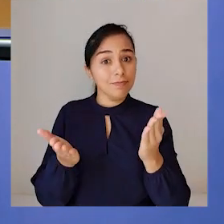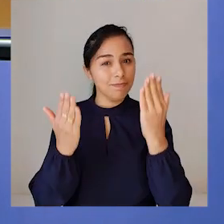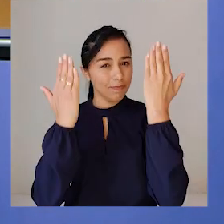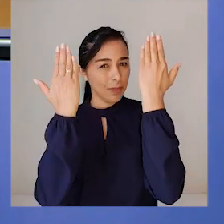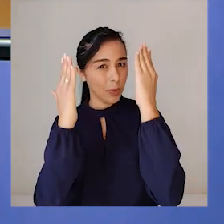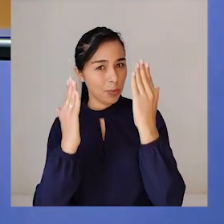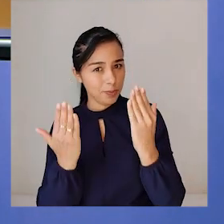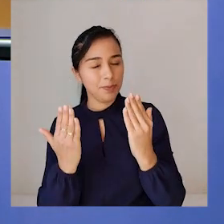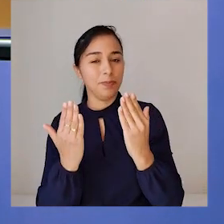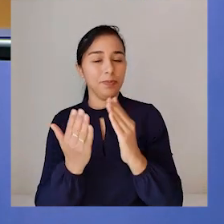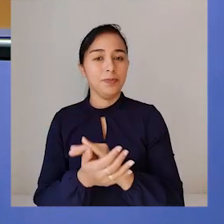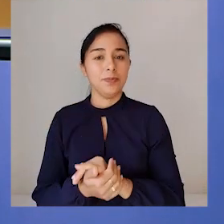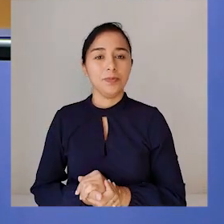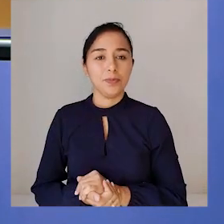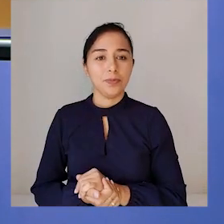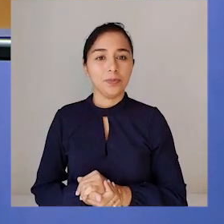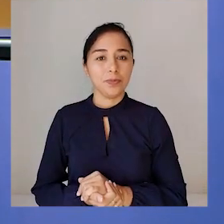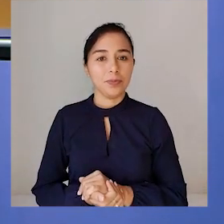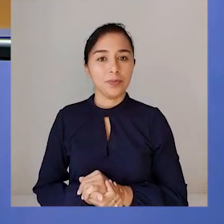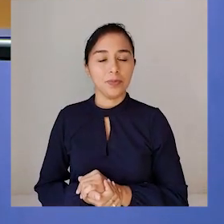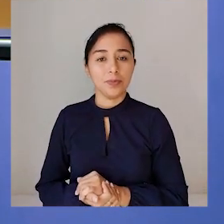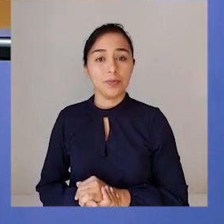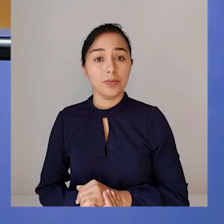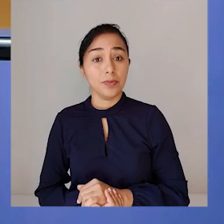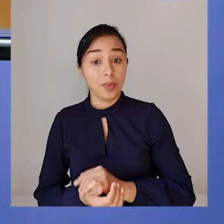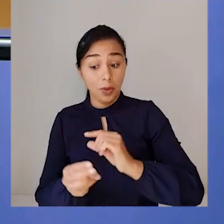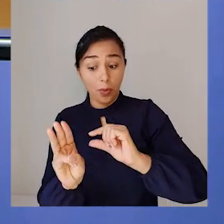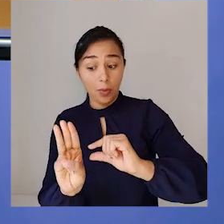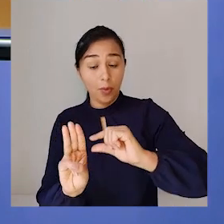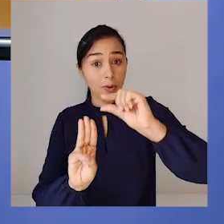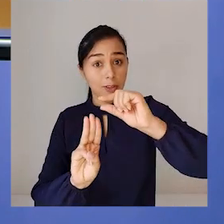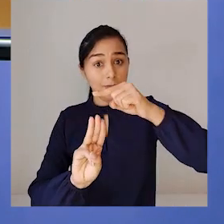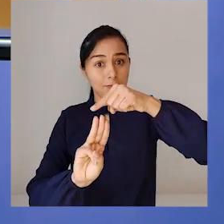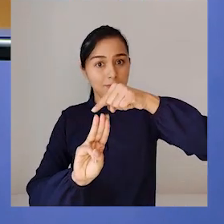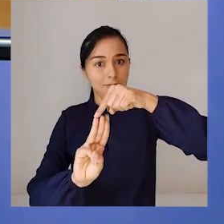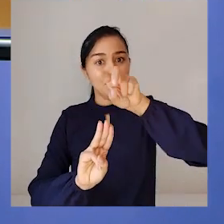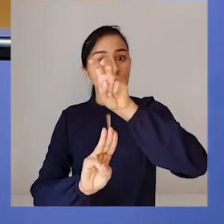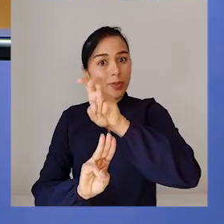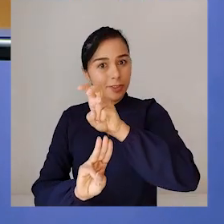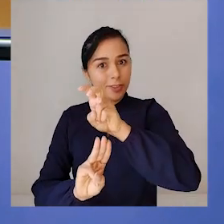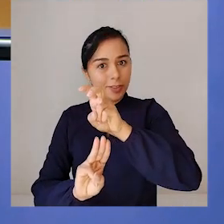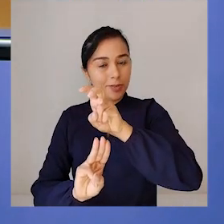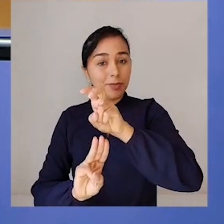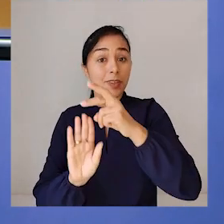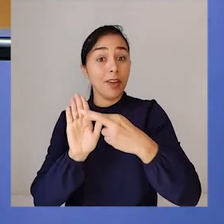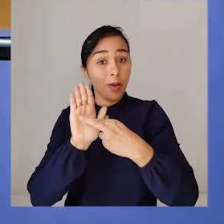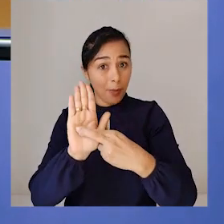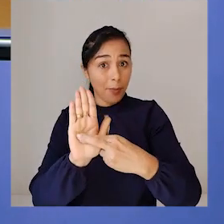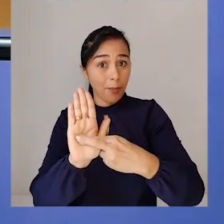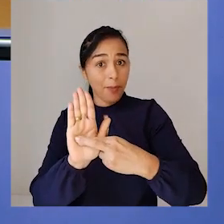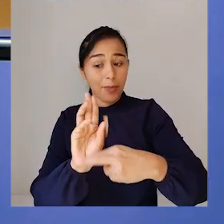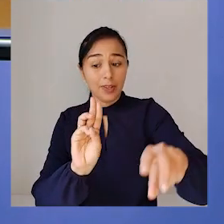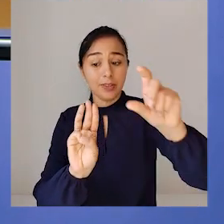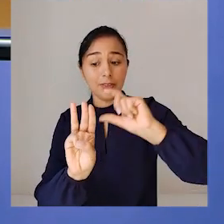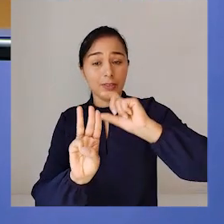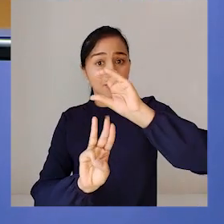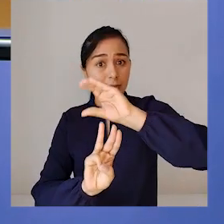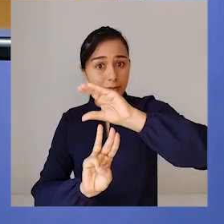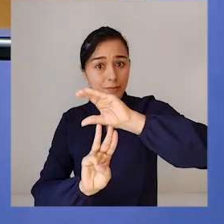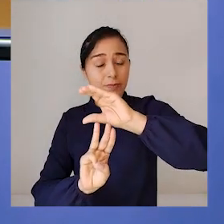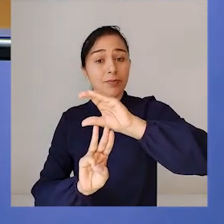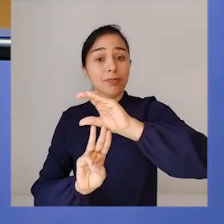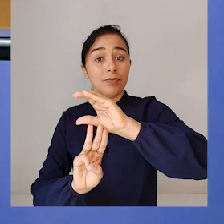Vamos analisar esse resultado. Eu tenho o 5 representando as centenas, então eu tenho 1,